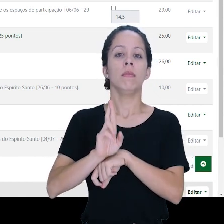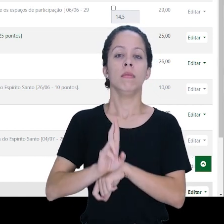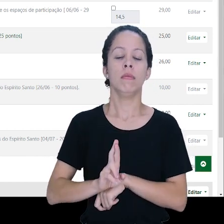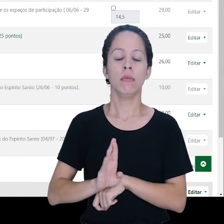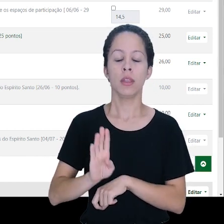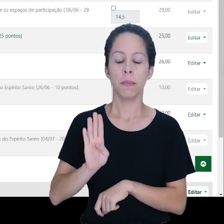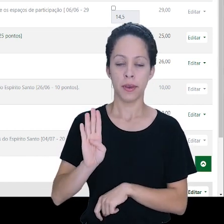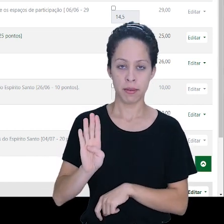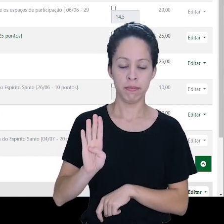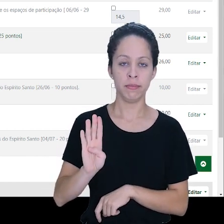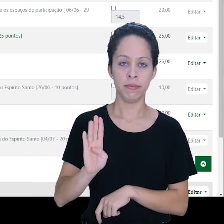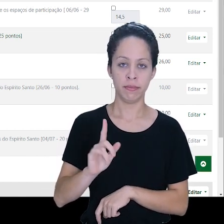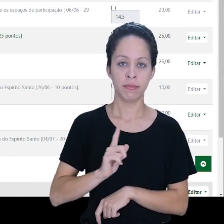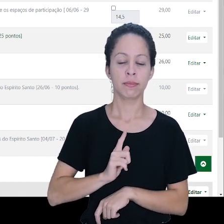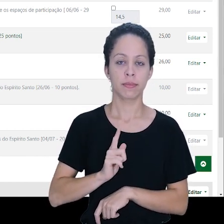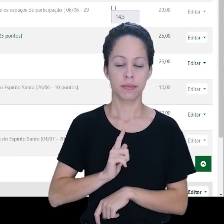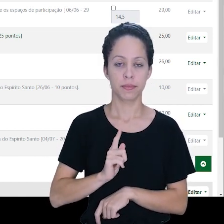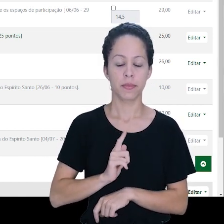recuperação